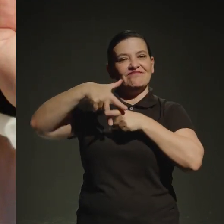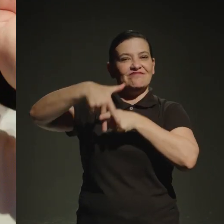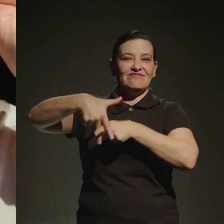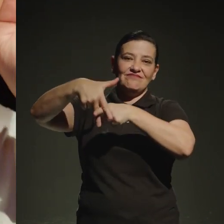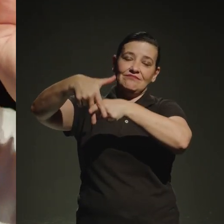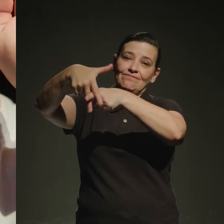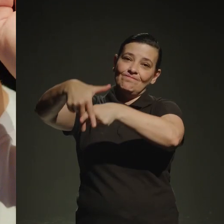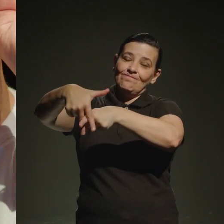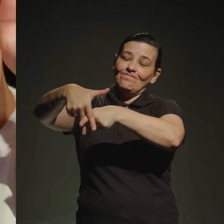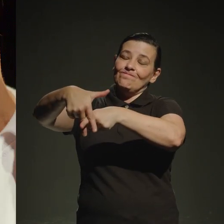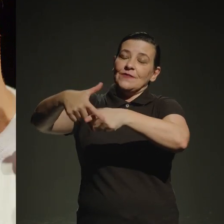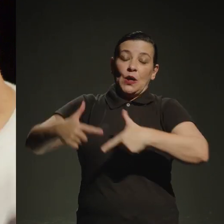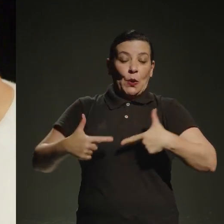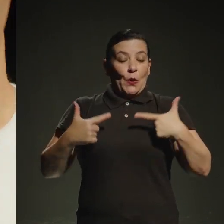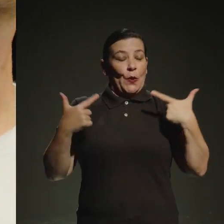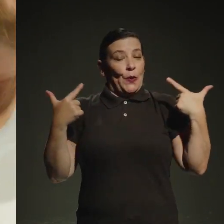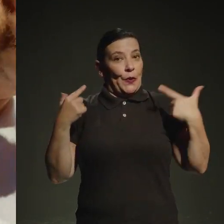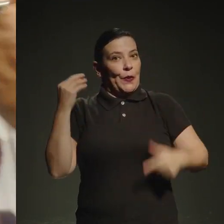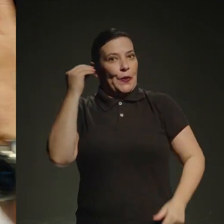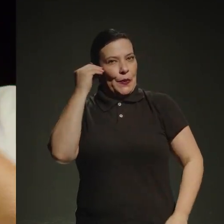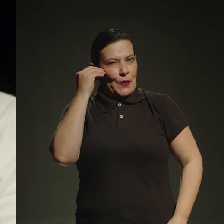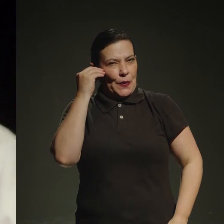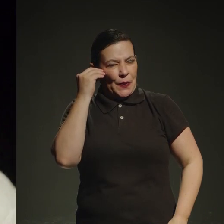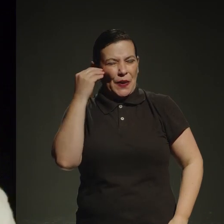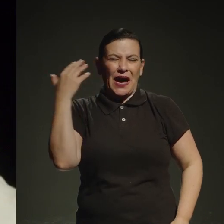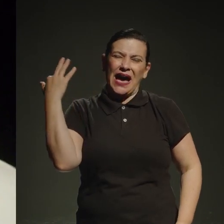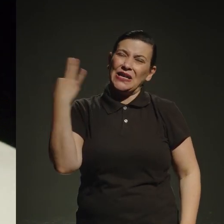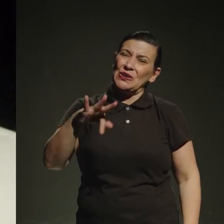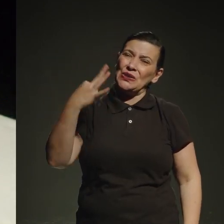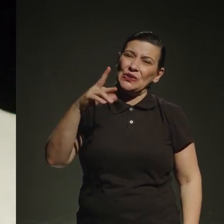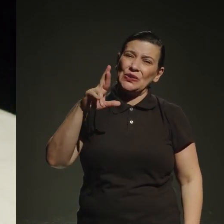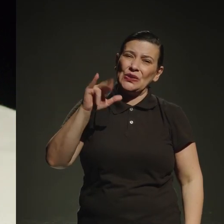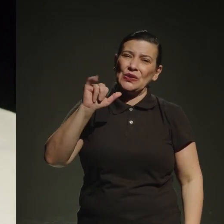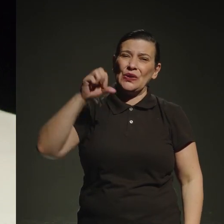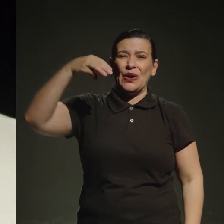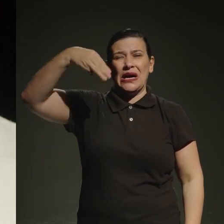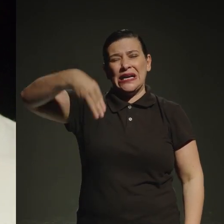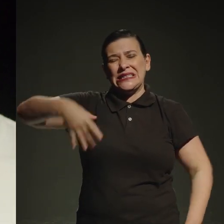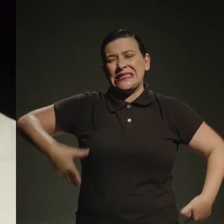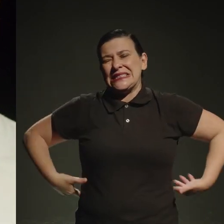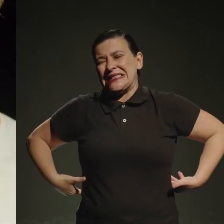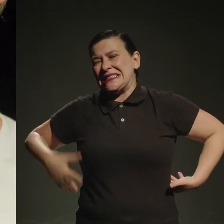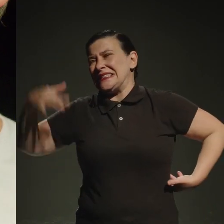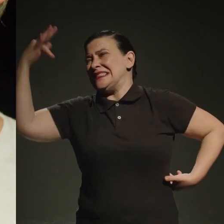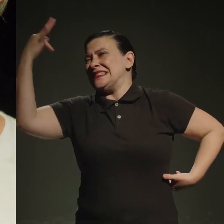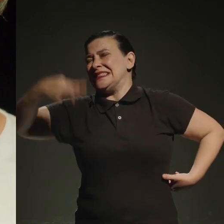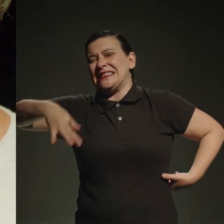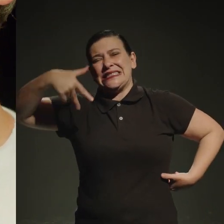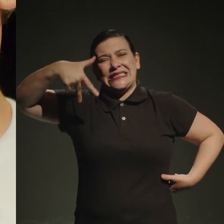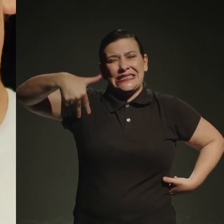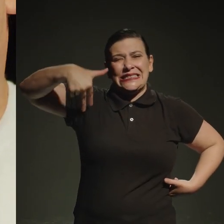Oh, que canoro, Chantecler! Bueno, venci a primeira prova iniciática. Estou pronto para o ritual da